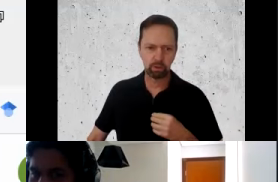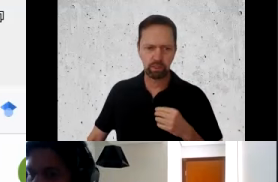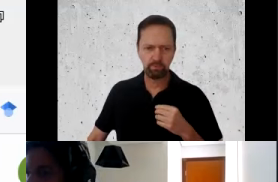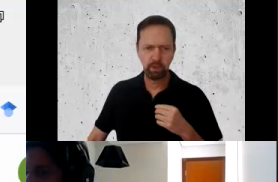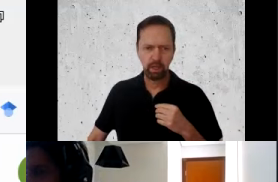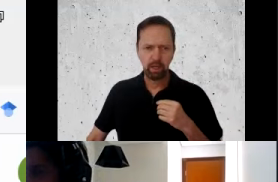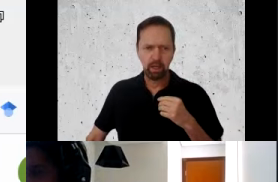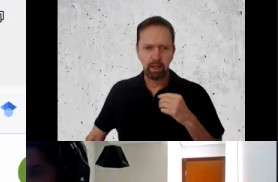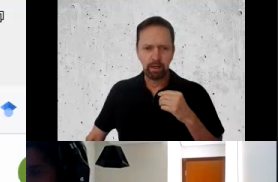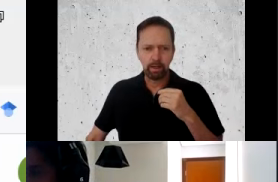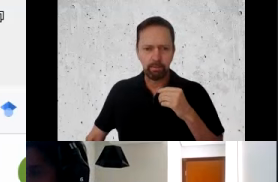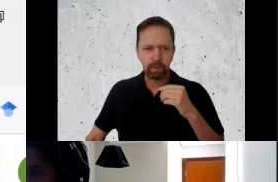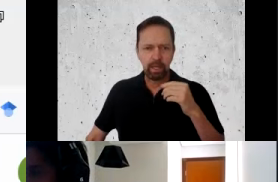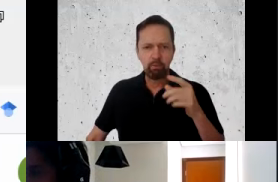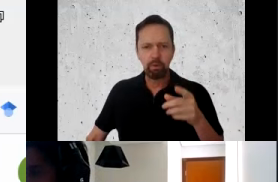de instituições.